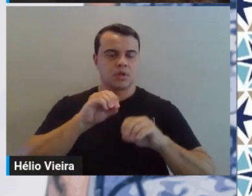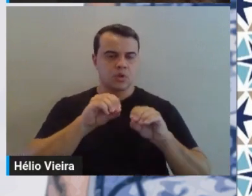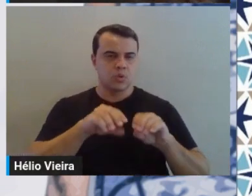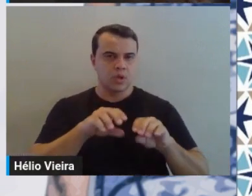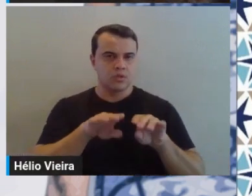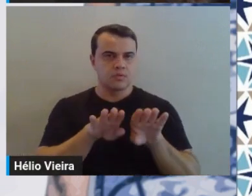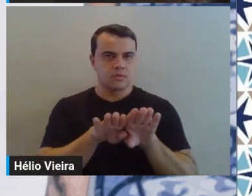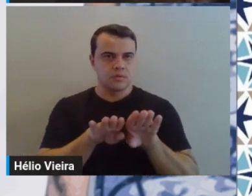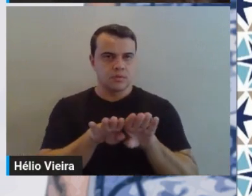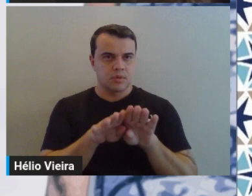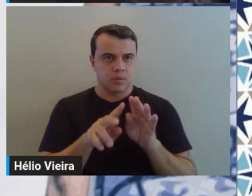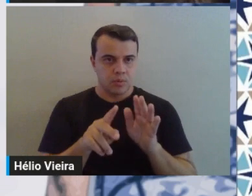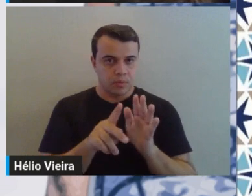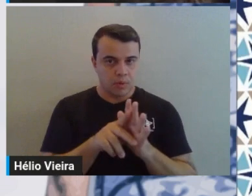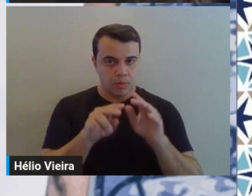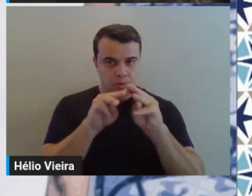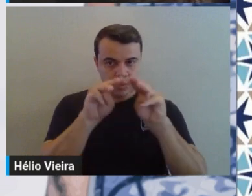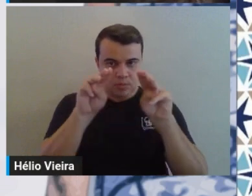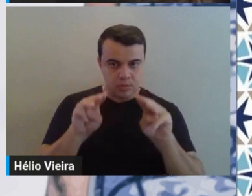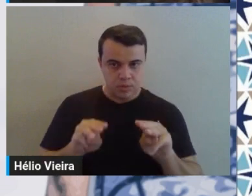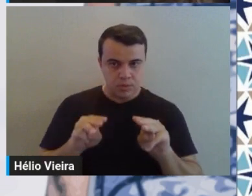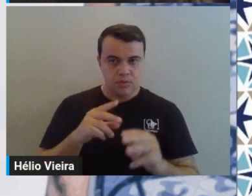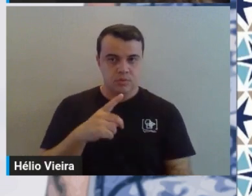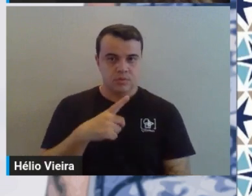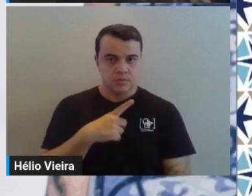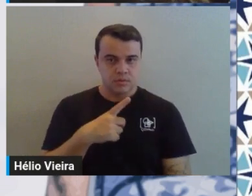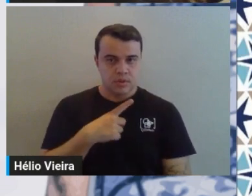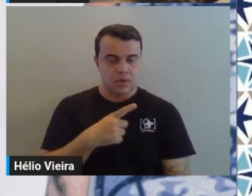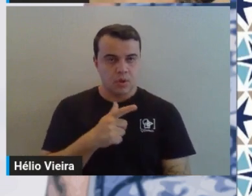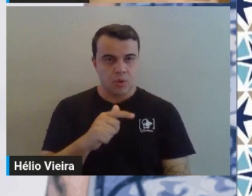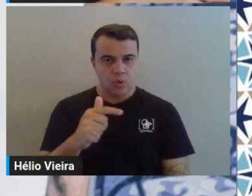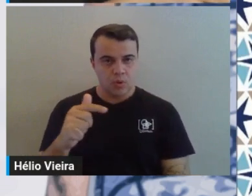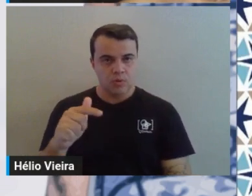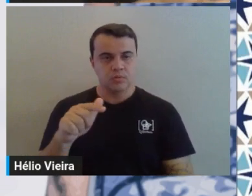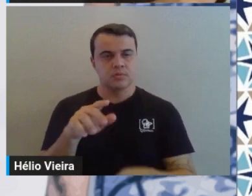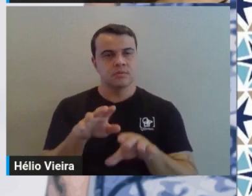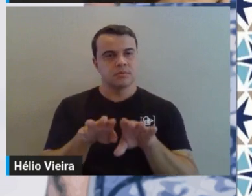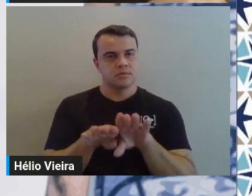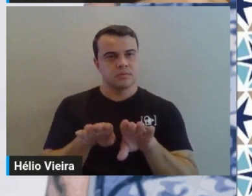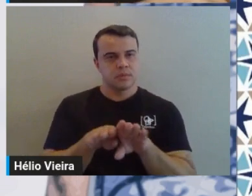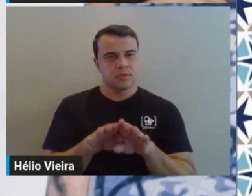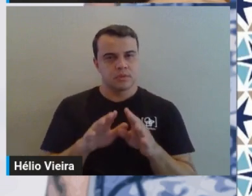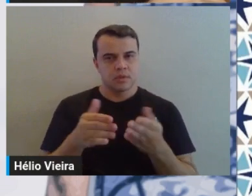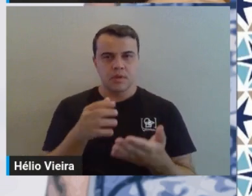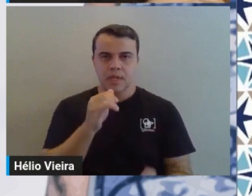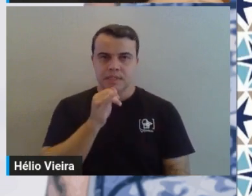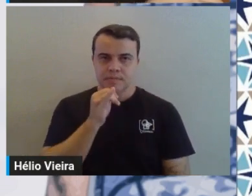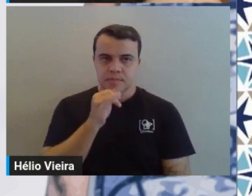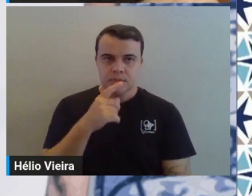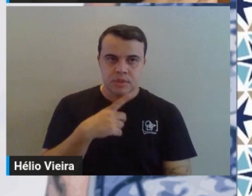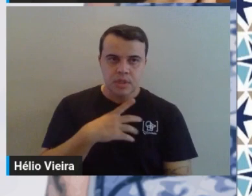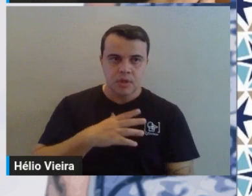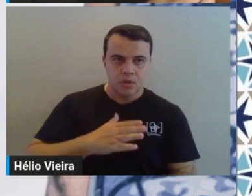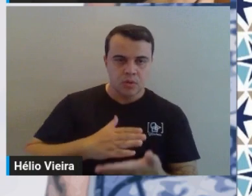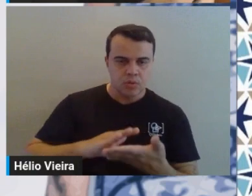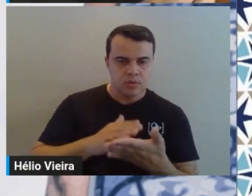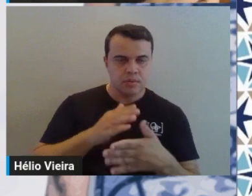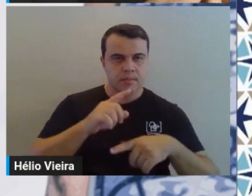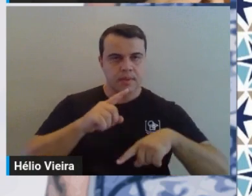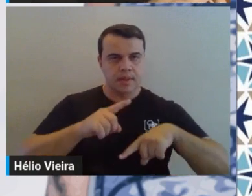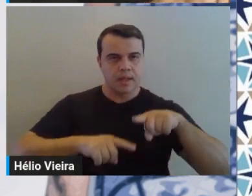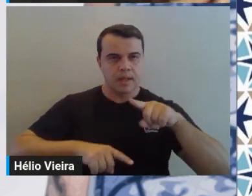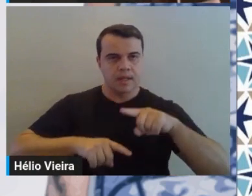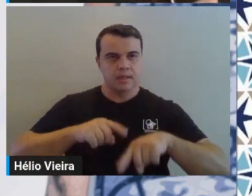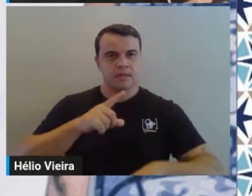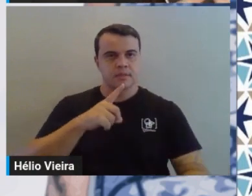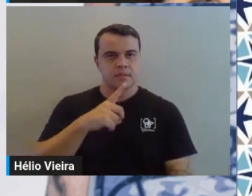educativo do Museu da Pampulha e de outros equipamentos. Então, por exemplo, a gente tem alguns materiais,